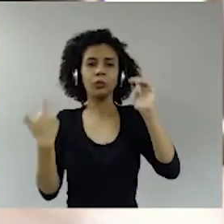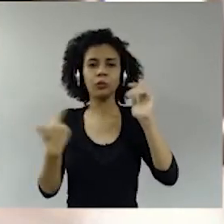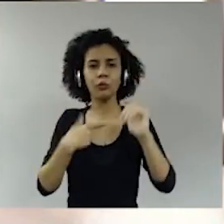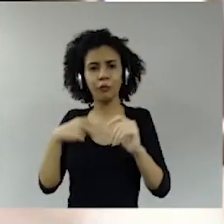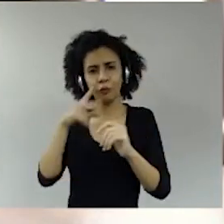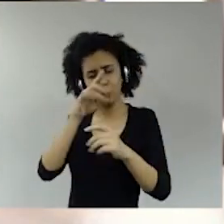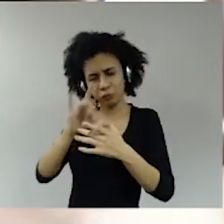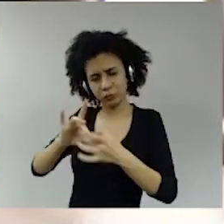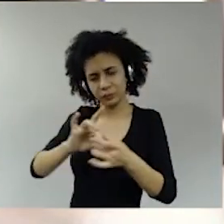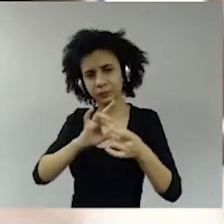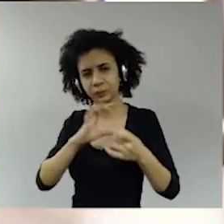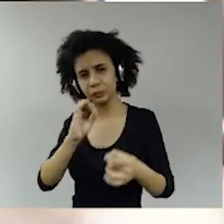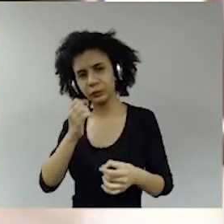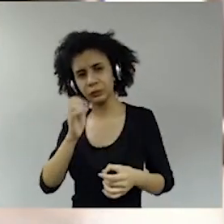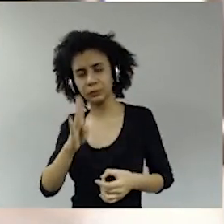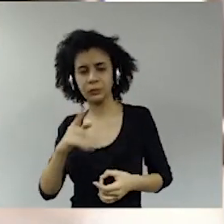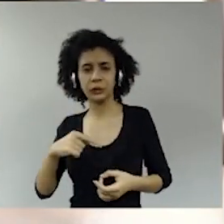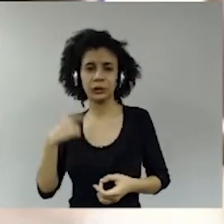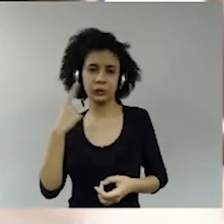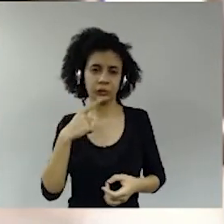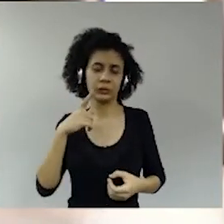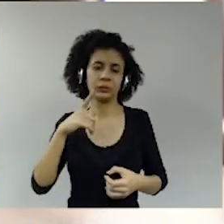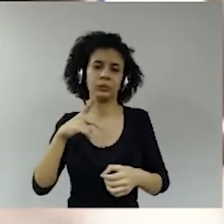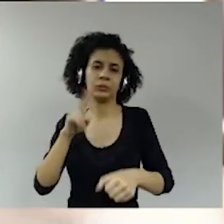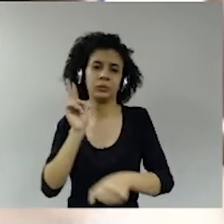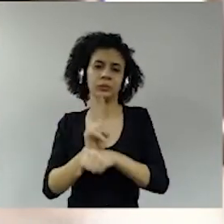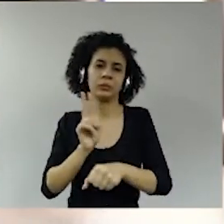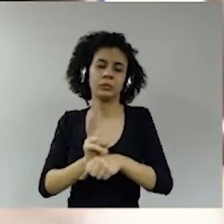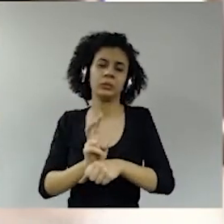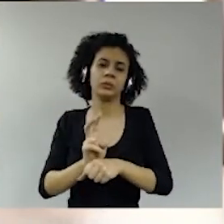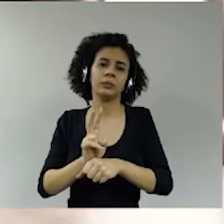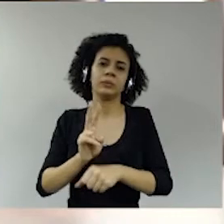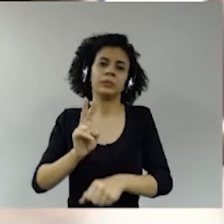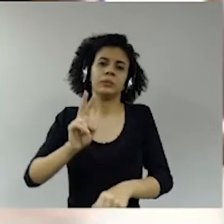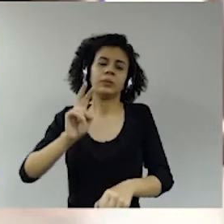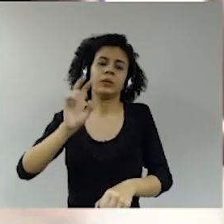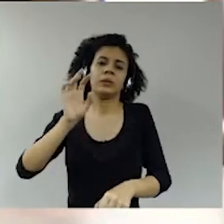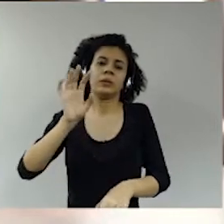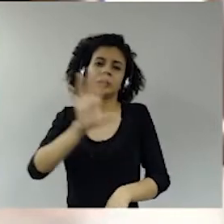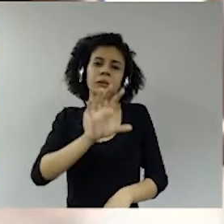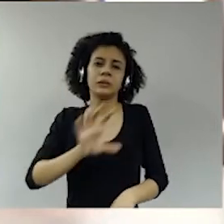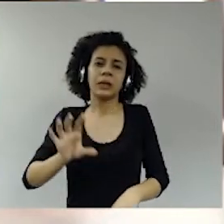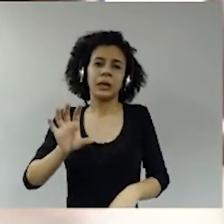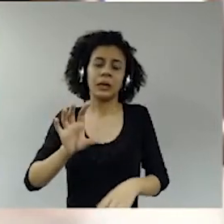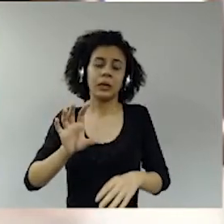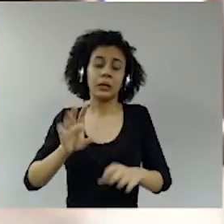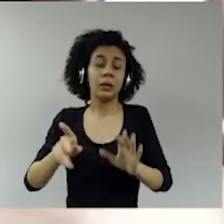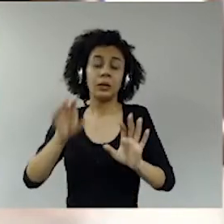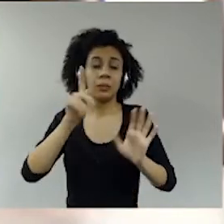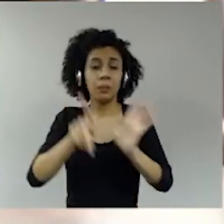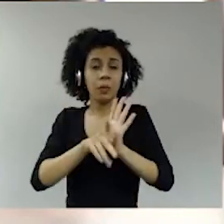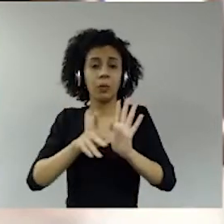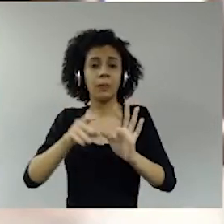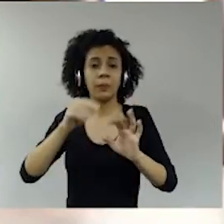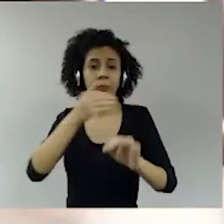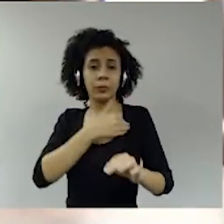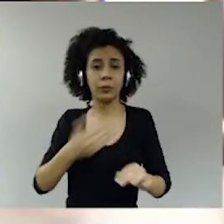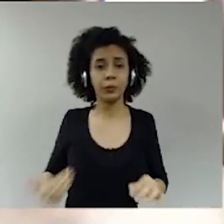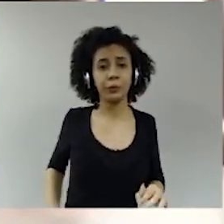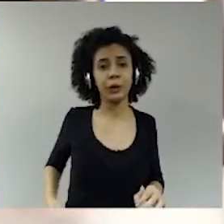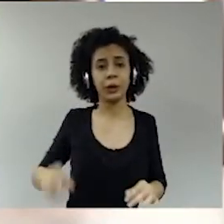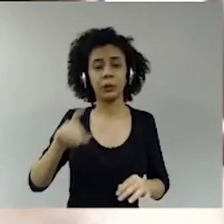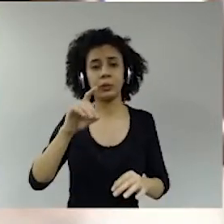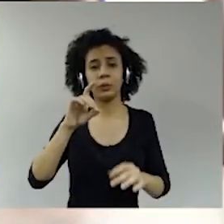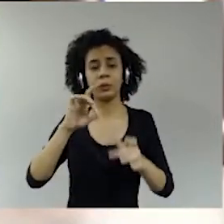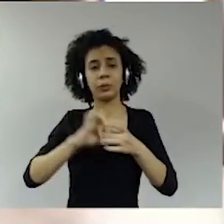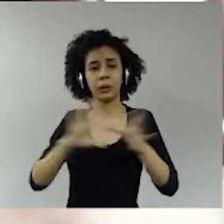a força da advocacia na defesa do Estado Democrático de Direito. Isso sempre foi, tem que ser assim,